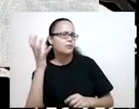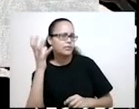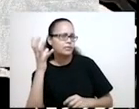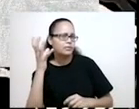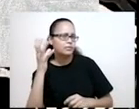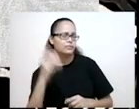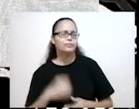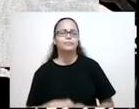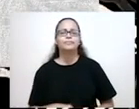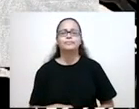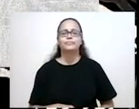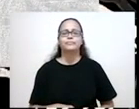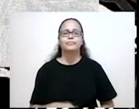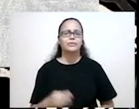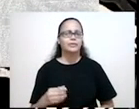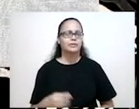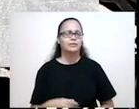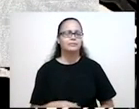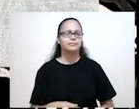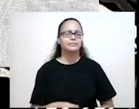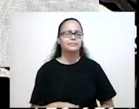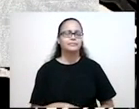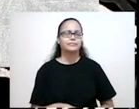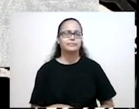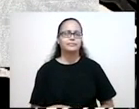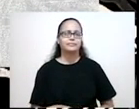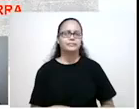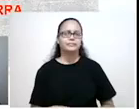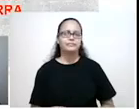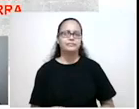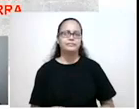Mundial. Vamos lá?